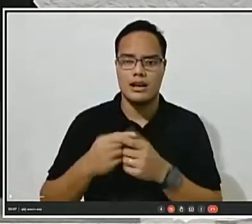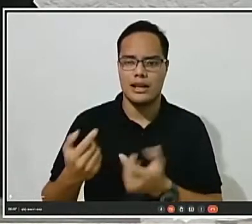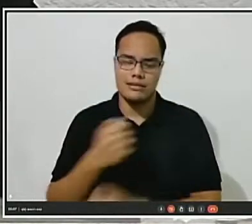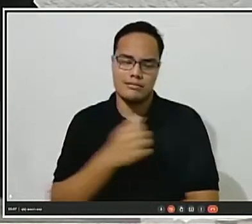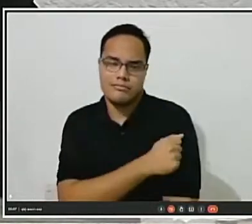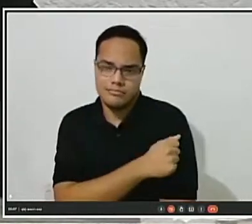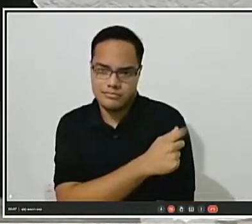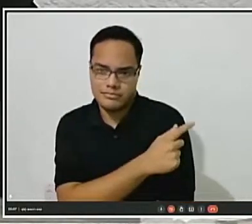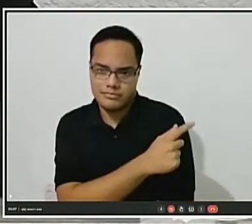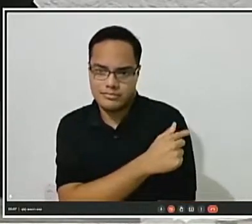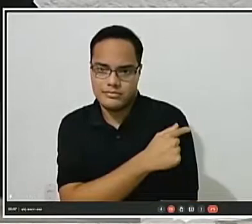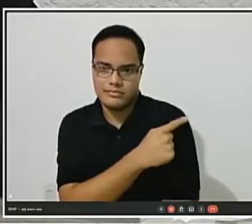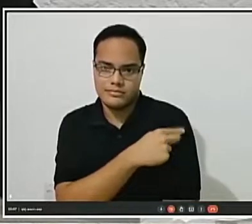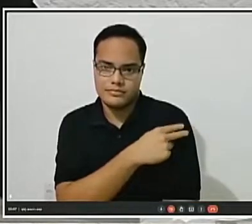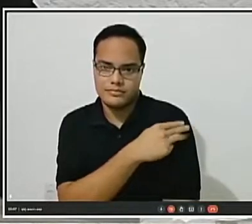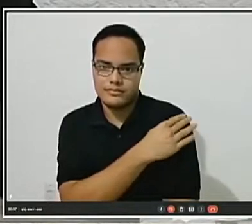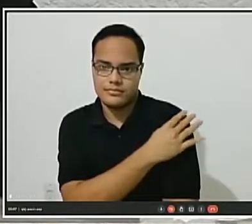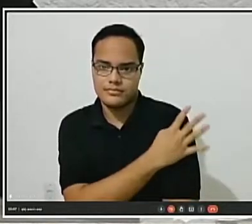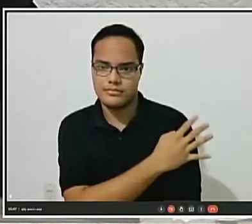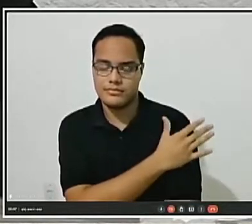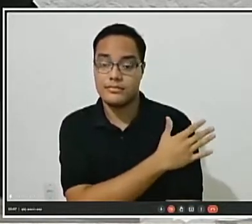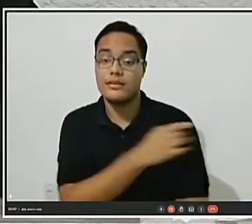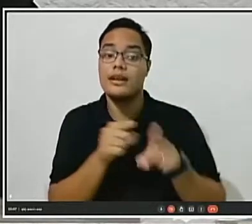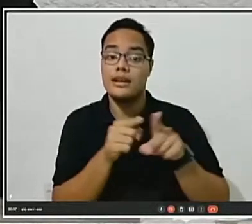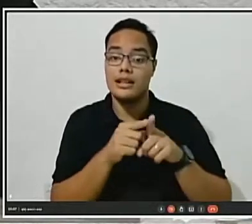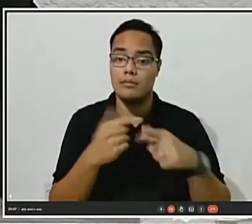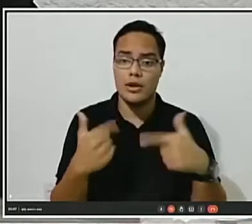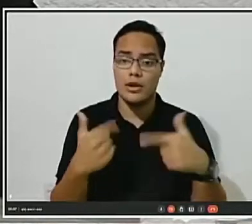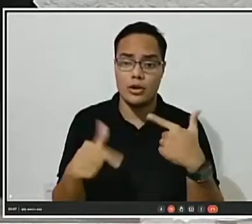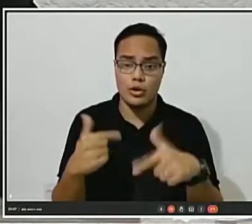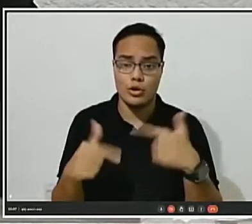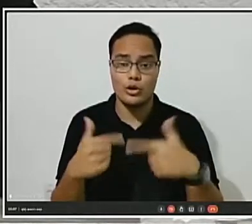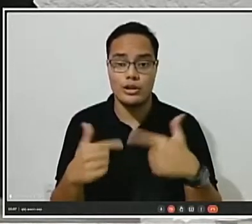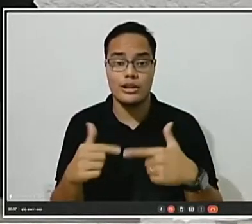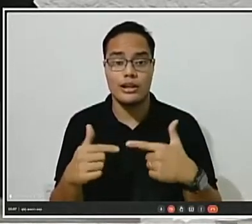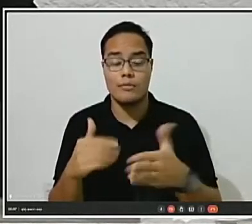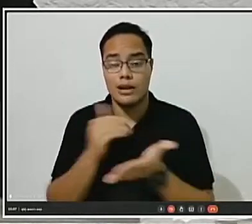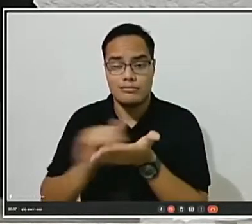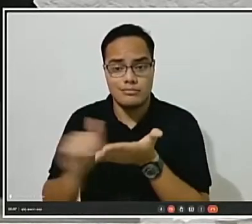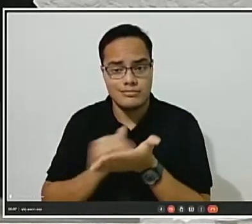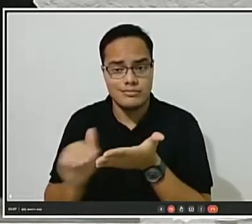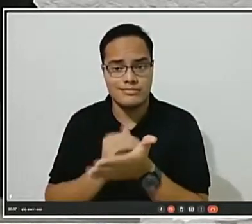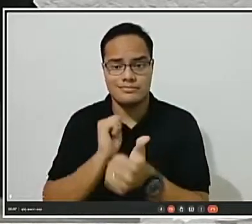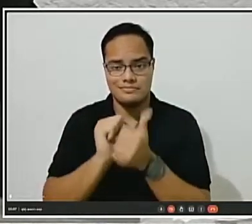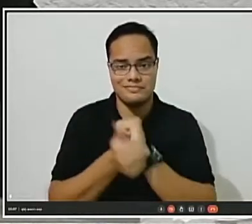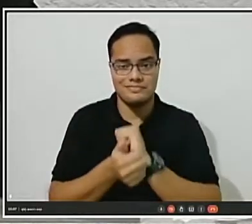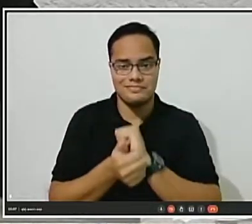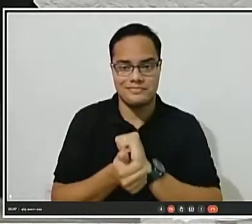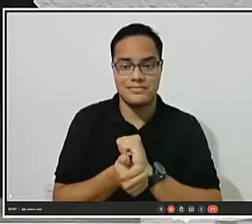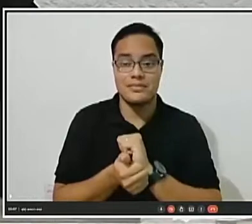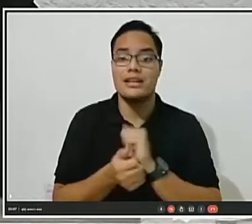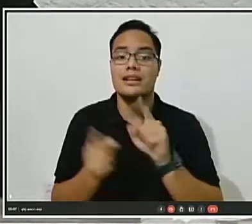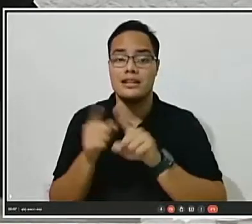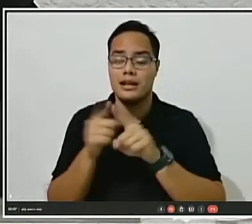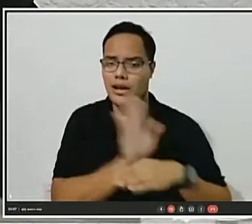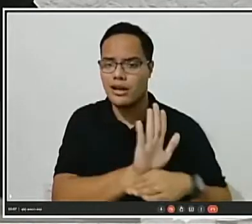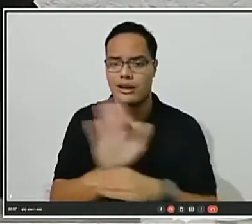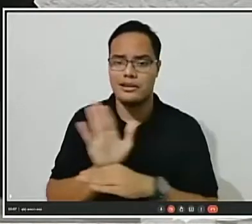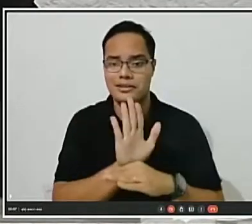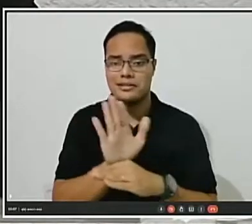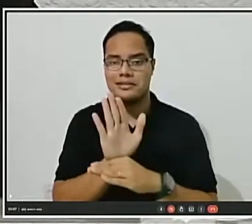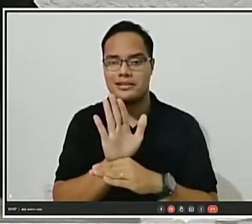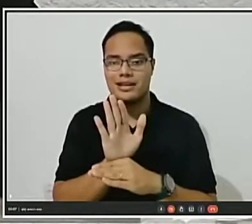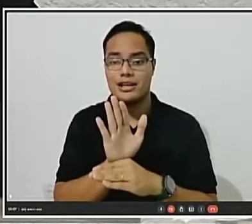por um tempo seu cargo disponibilizado para a Secretaria Municipal de Esportes, onde contribuiu para a melhoria